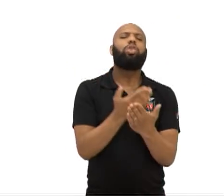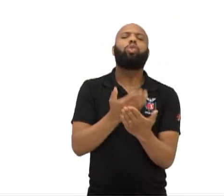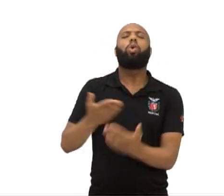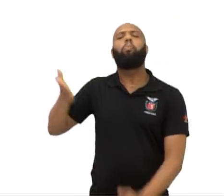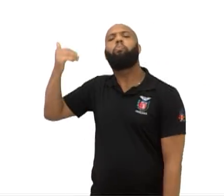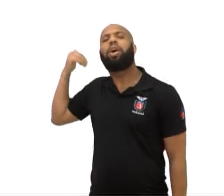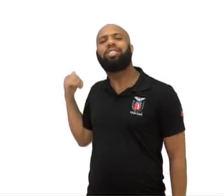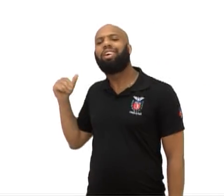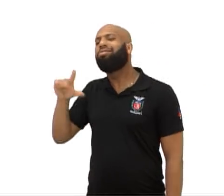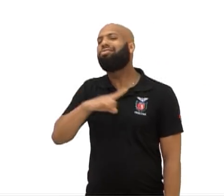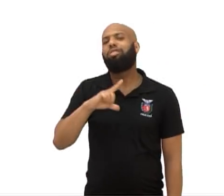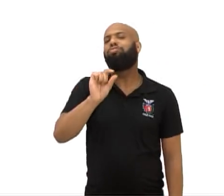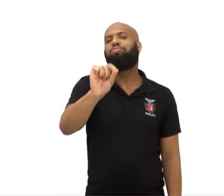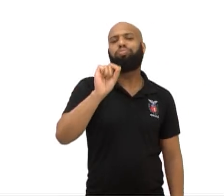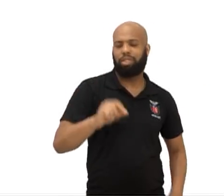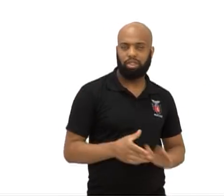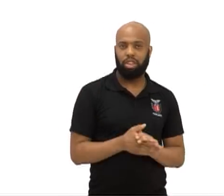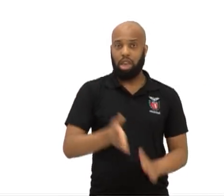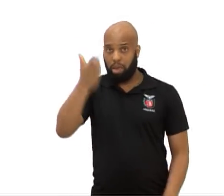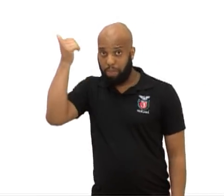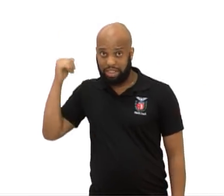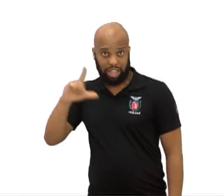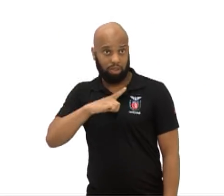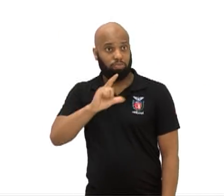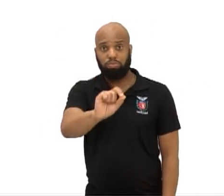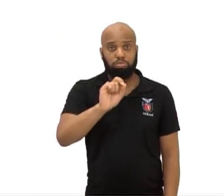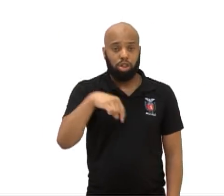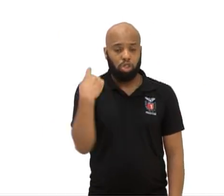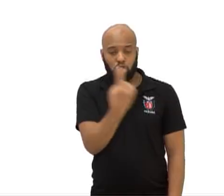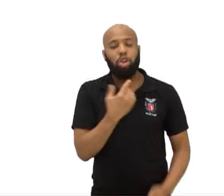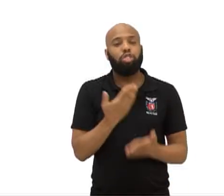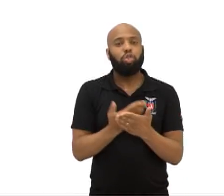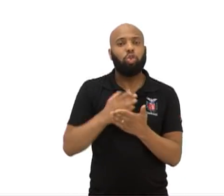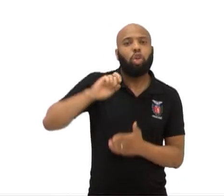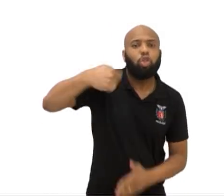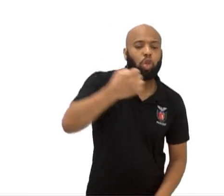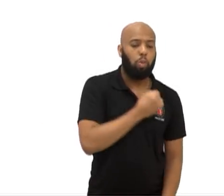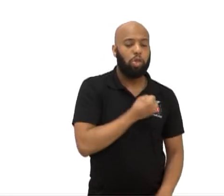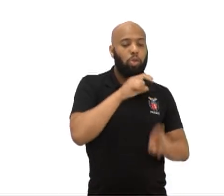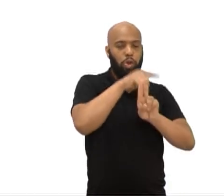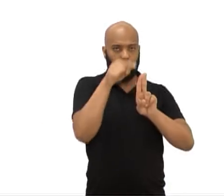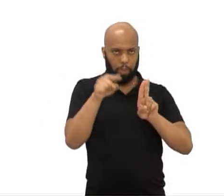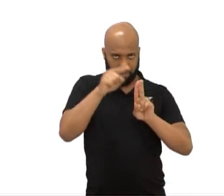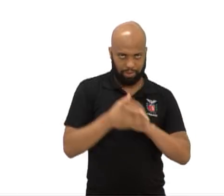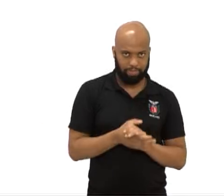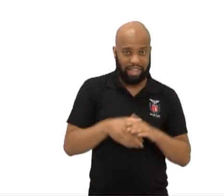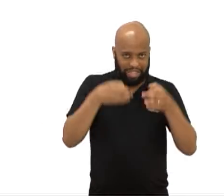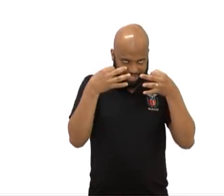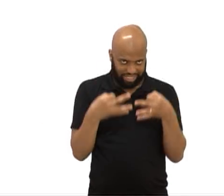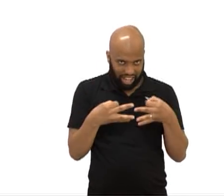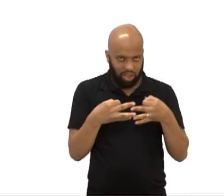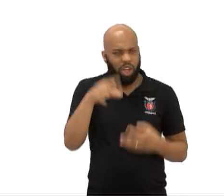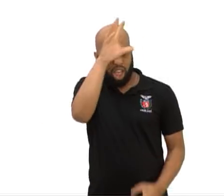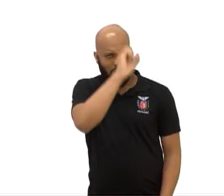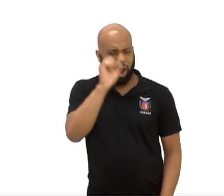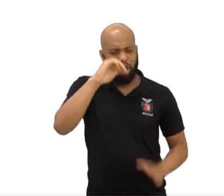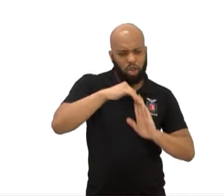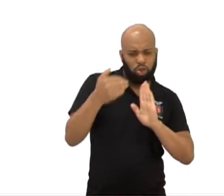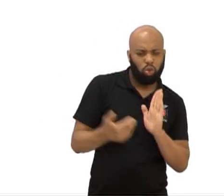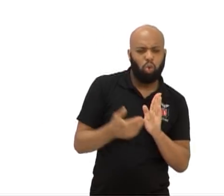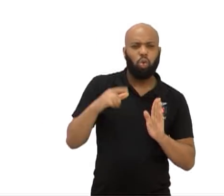aula anterior? Na aula anterior, nós estudamos sobre o número π. A gente aprendeu todas